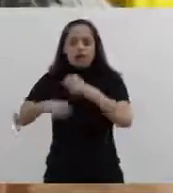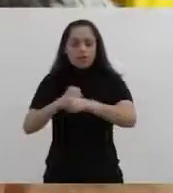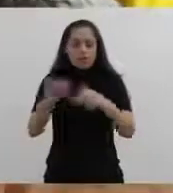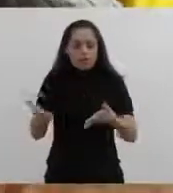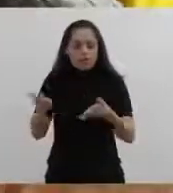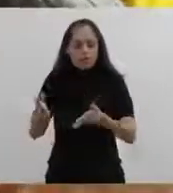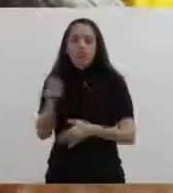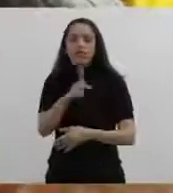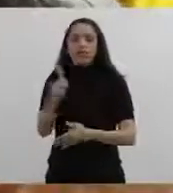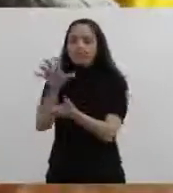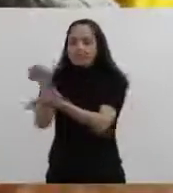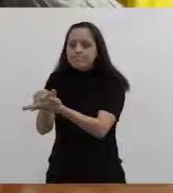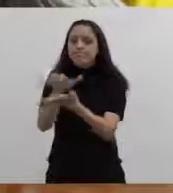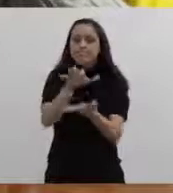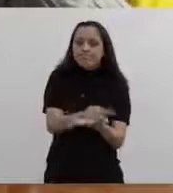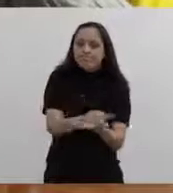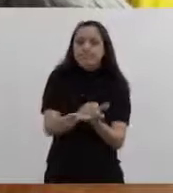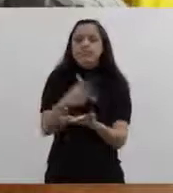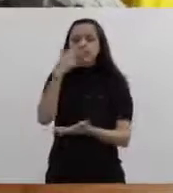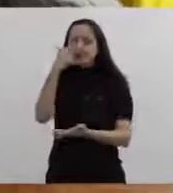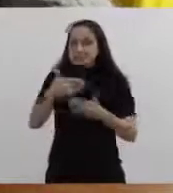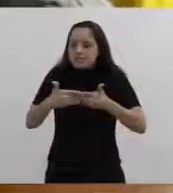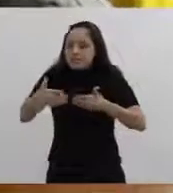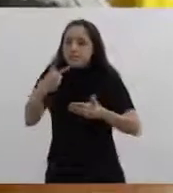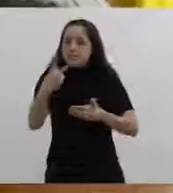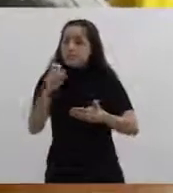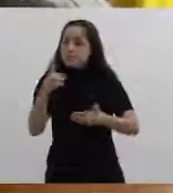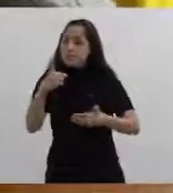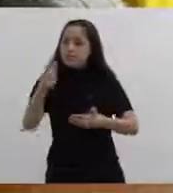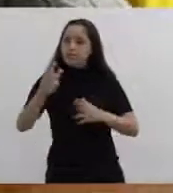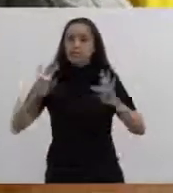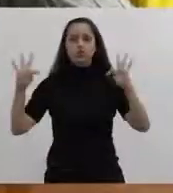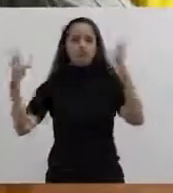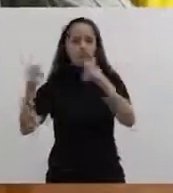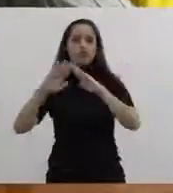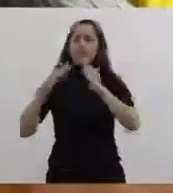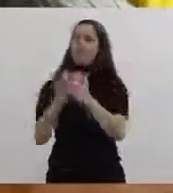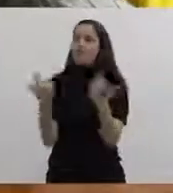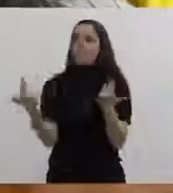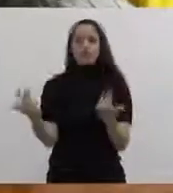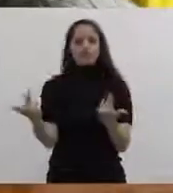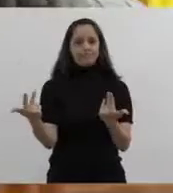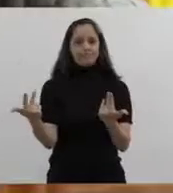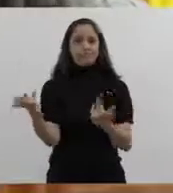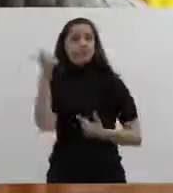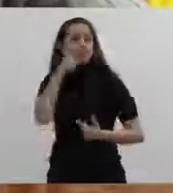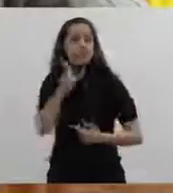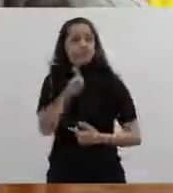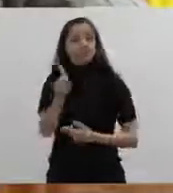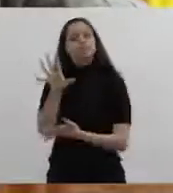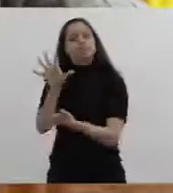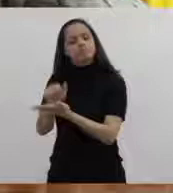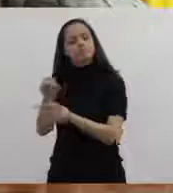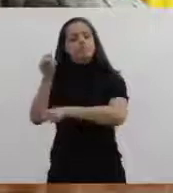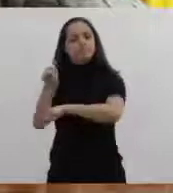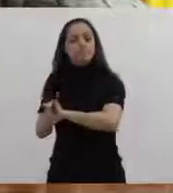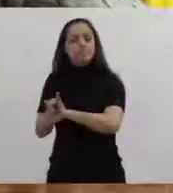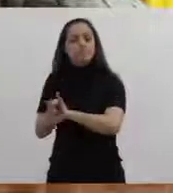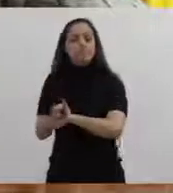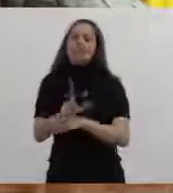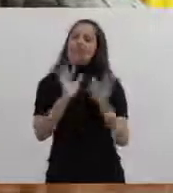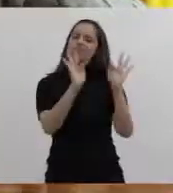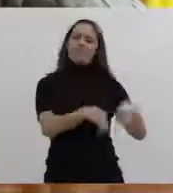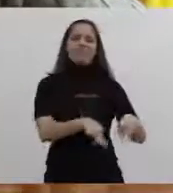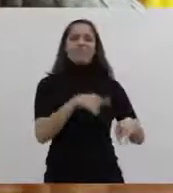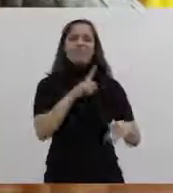começou esse ano o regime de professor por cargo. A tendência agora, calcula-se que até 2015 seja adotada em todas as escolas,